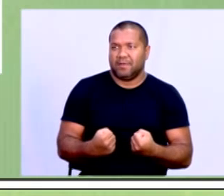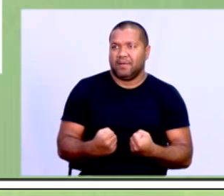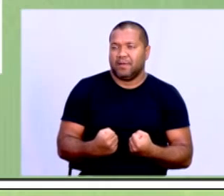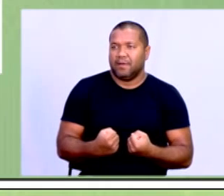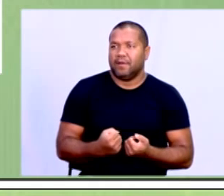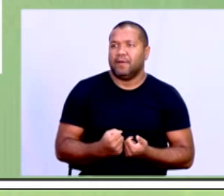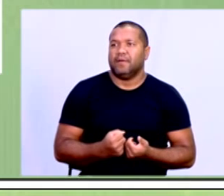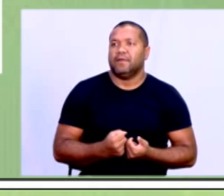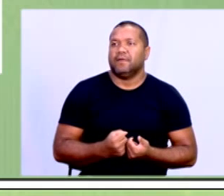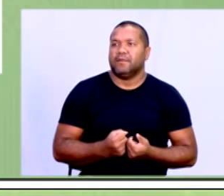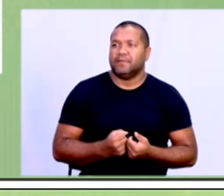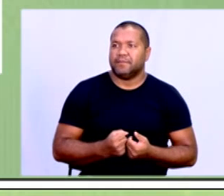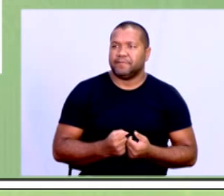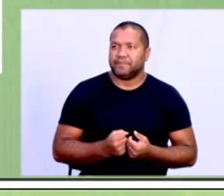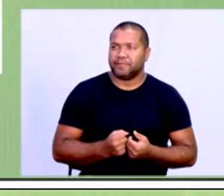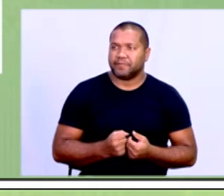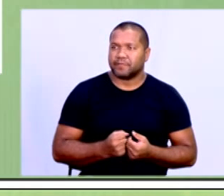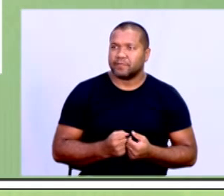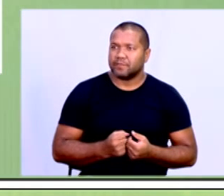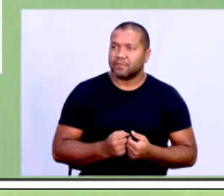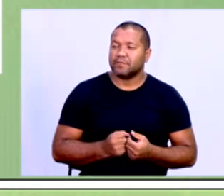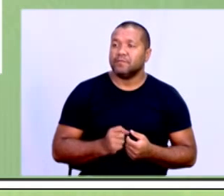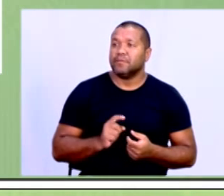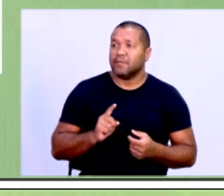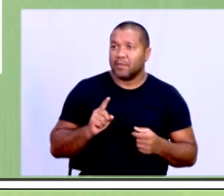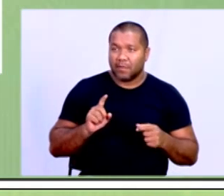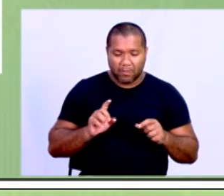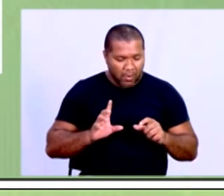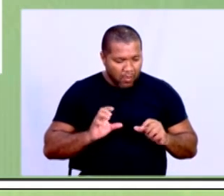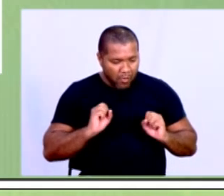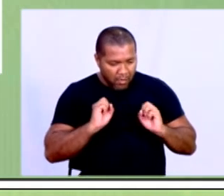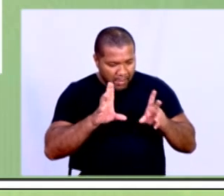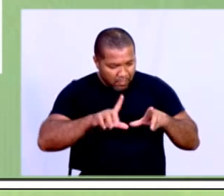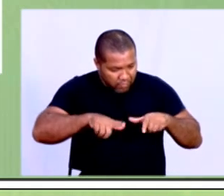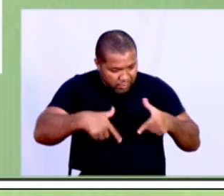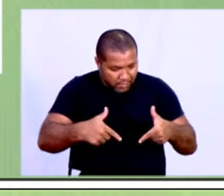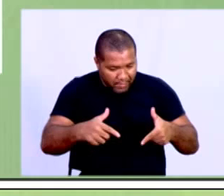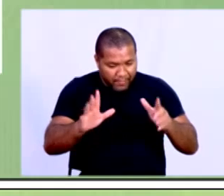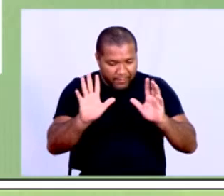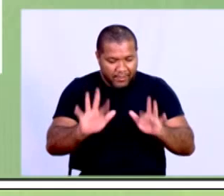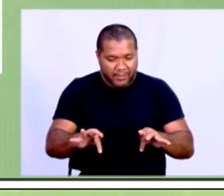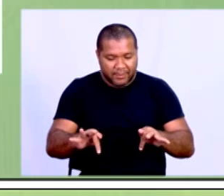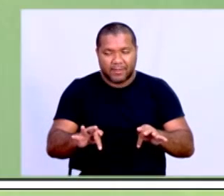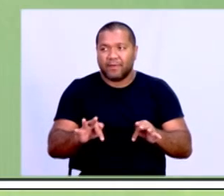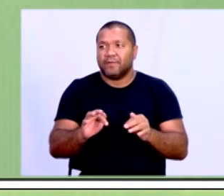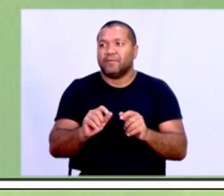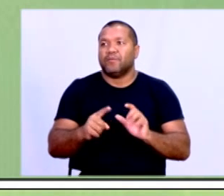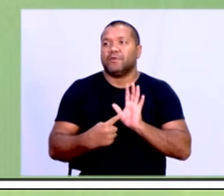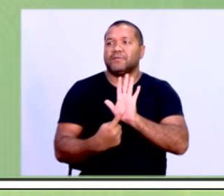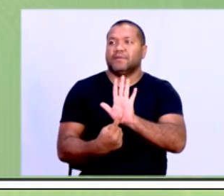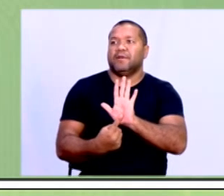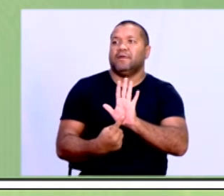maior detalhamento e, em seguida, construir para, no final, vir o produto.